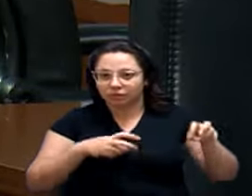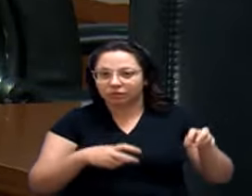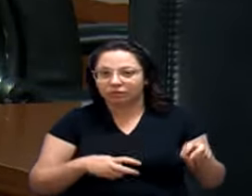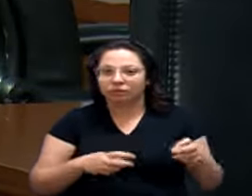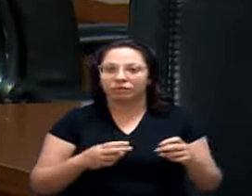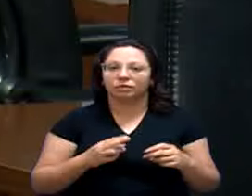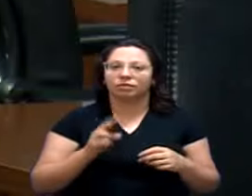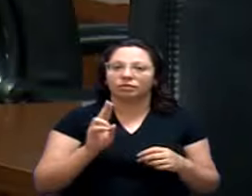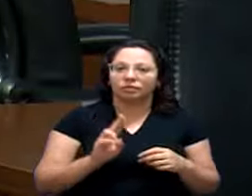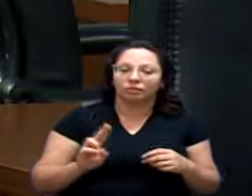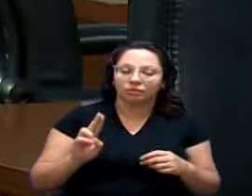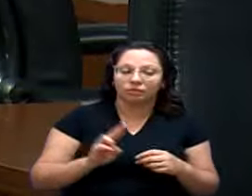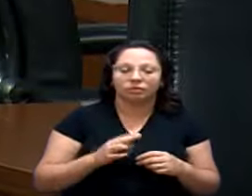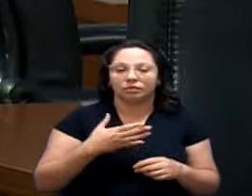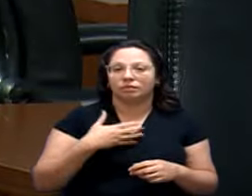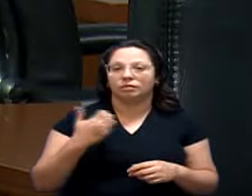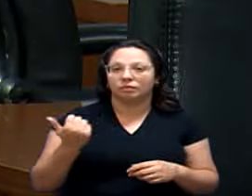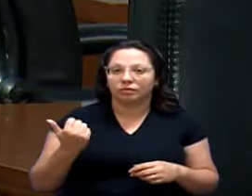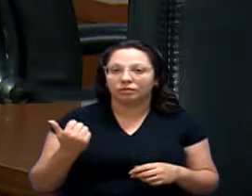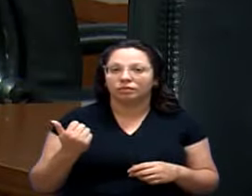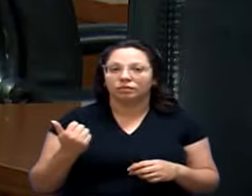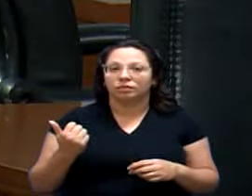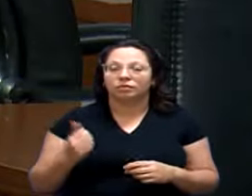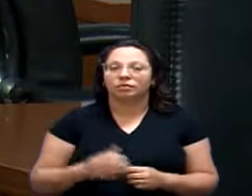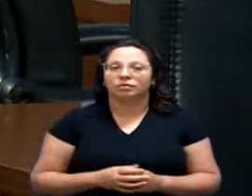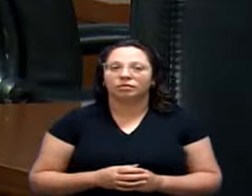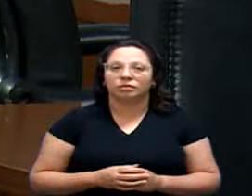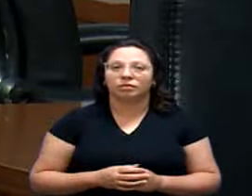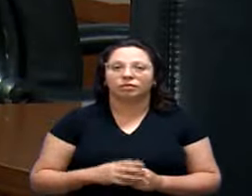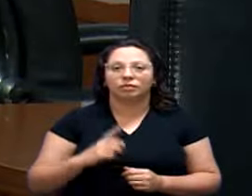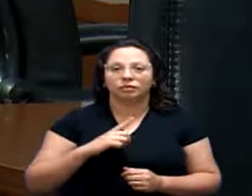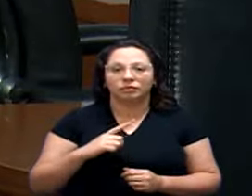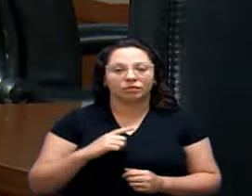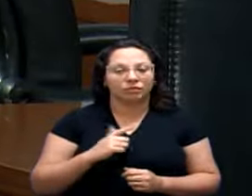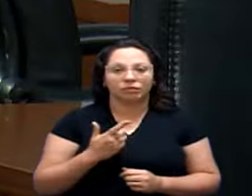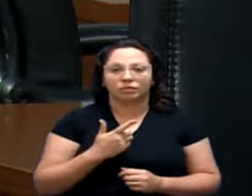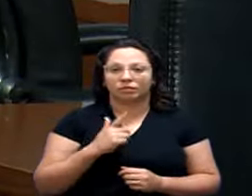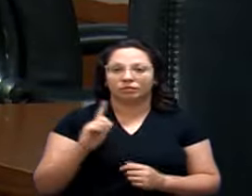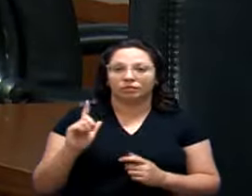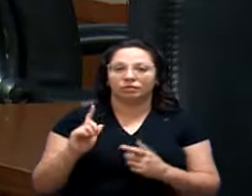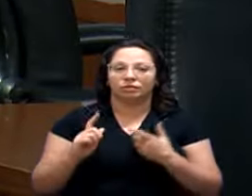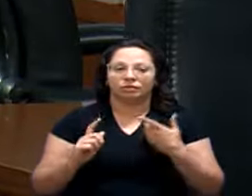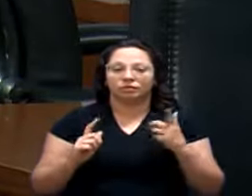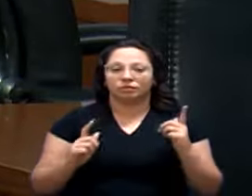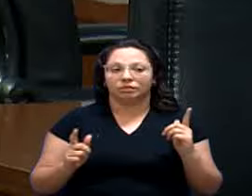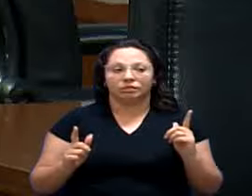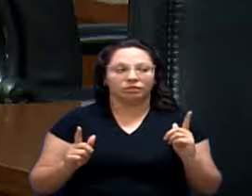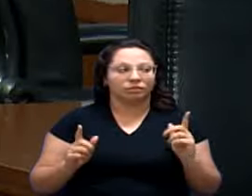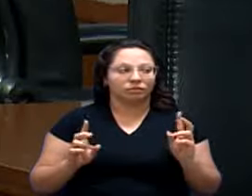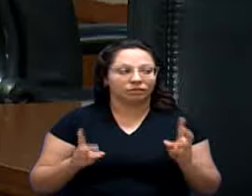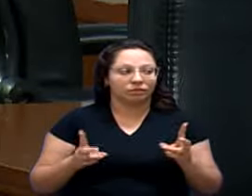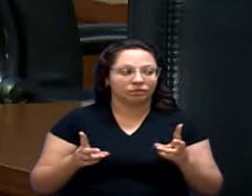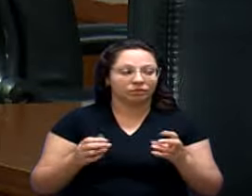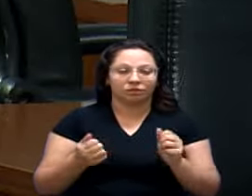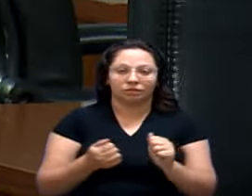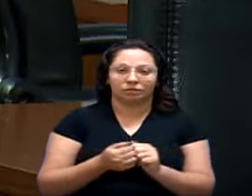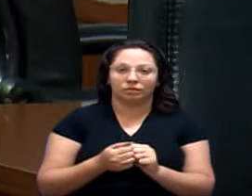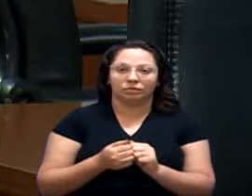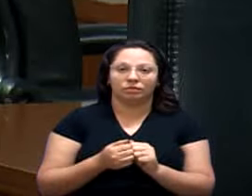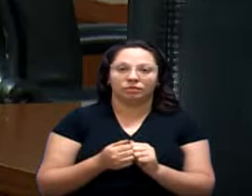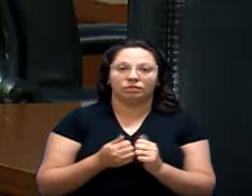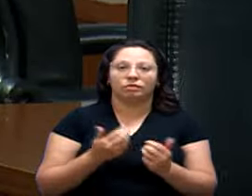agroecologia to tem uma série de de outras eh normativas que vão acompanhar essa essa região de moderadas